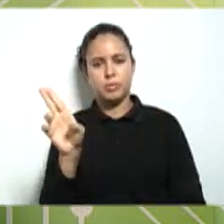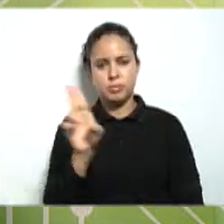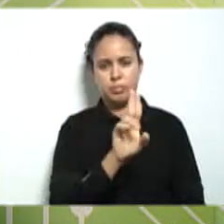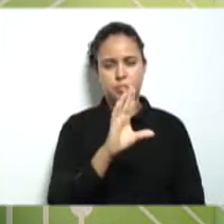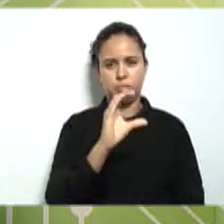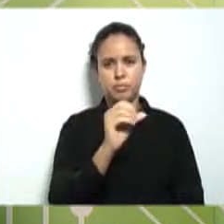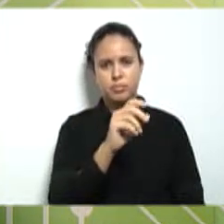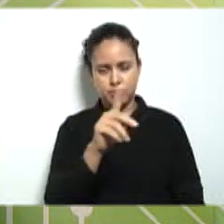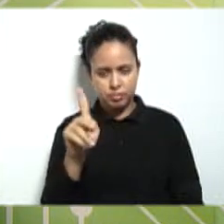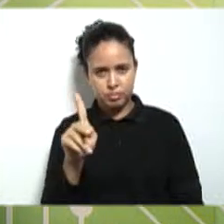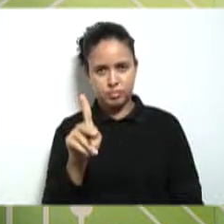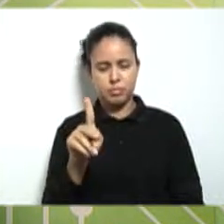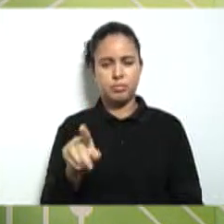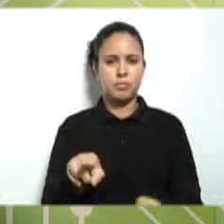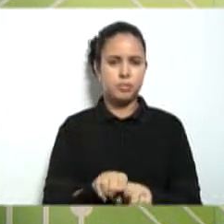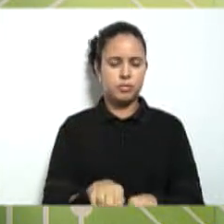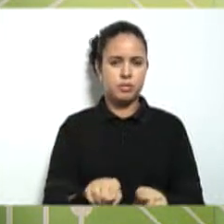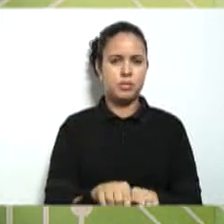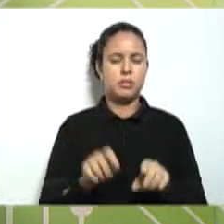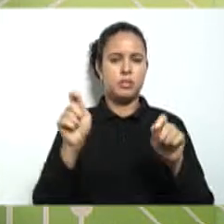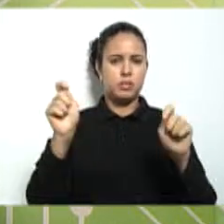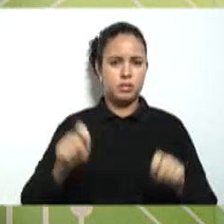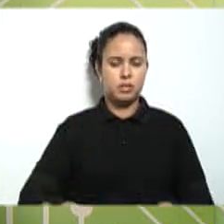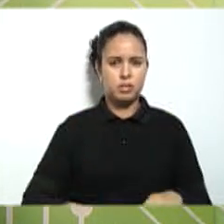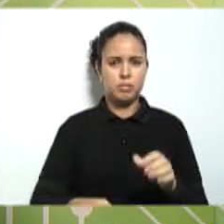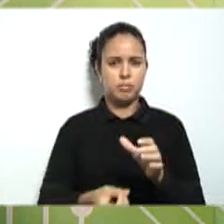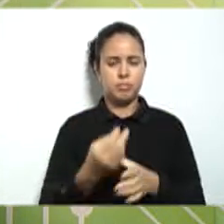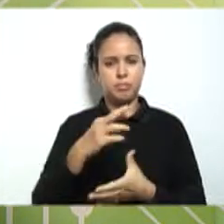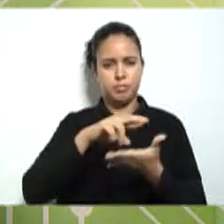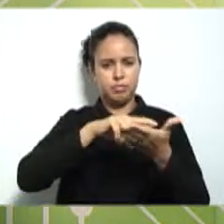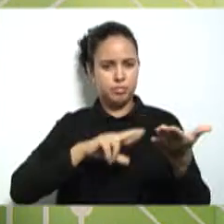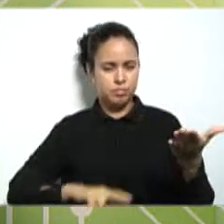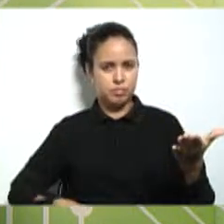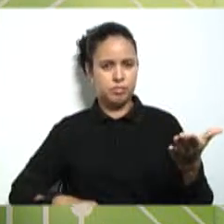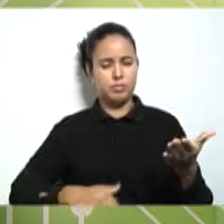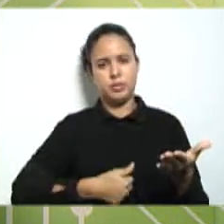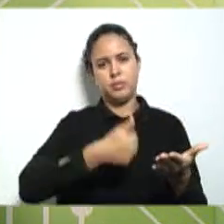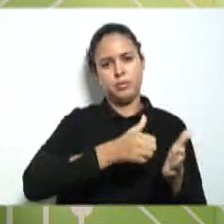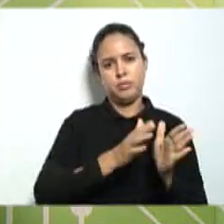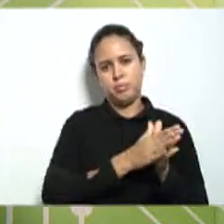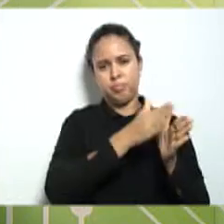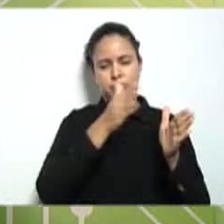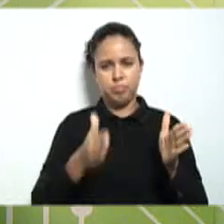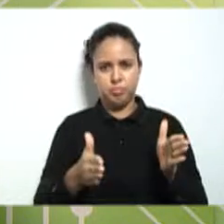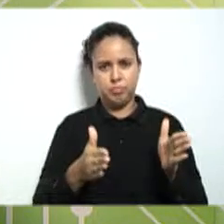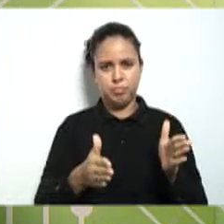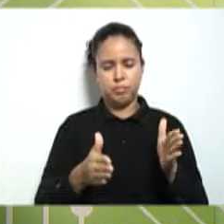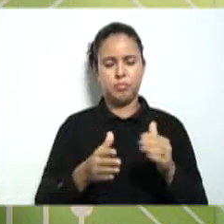cooperativa também, e a partir daí vocês têm que gerar o relatório da primeira etapa.